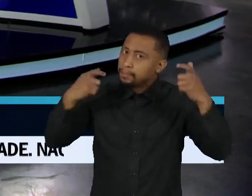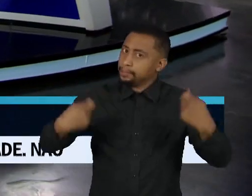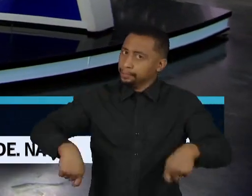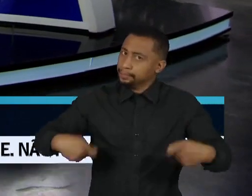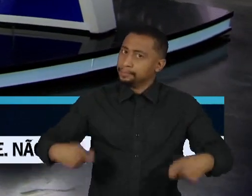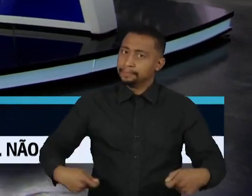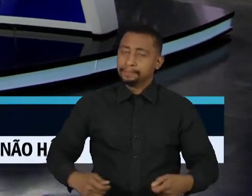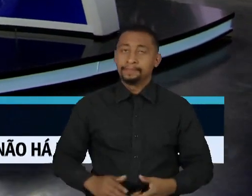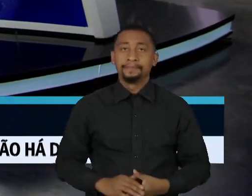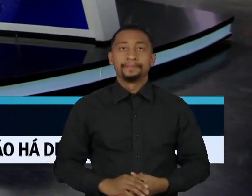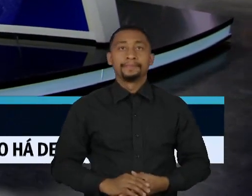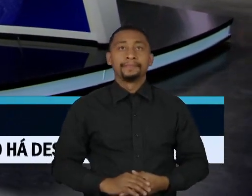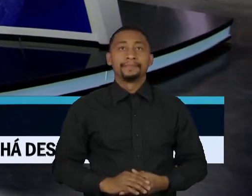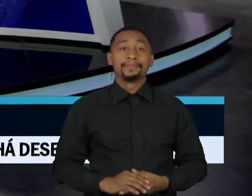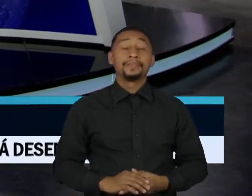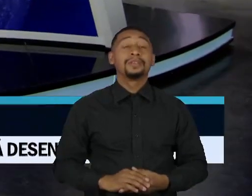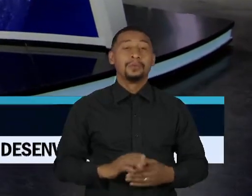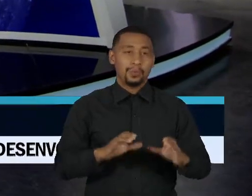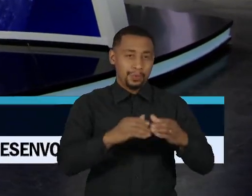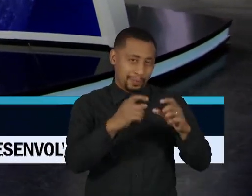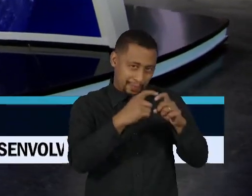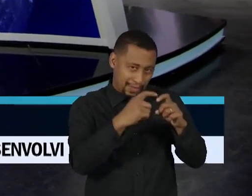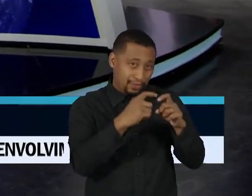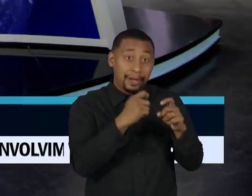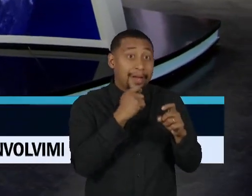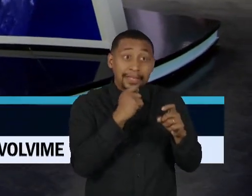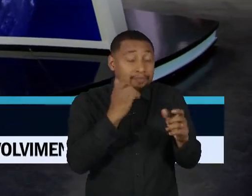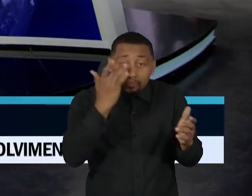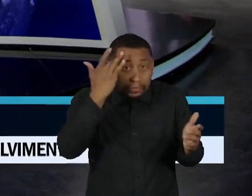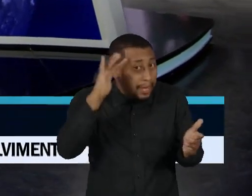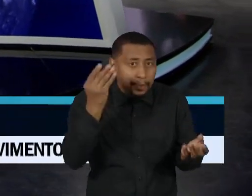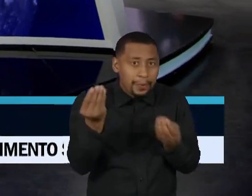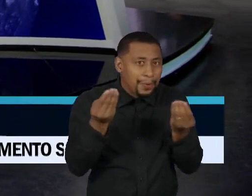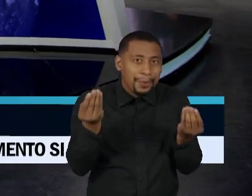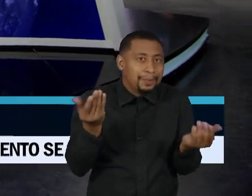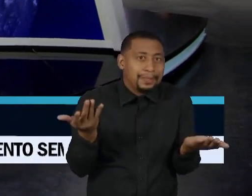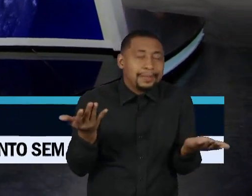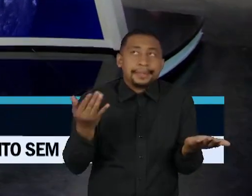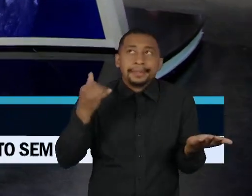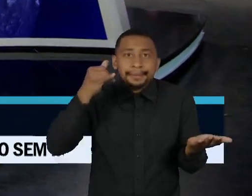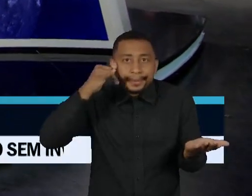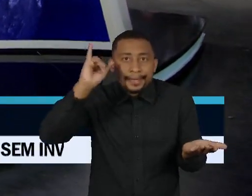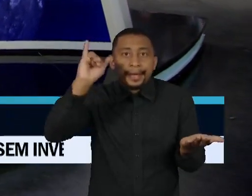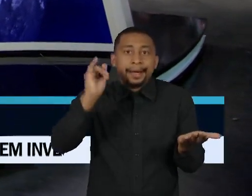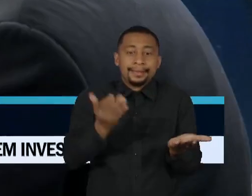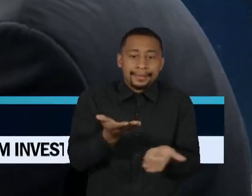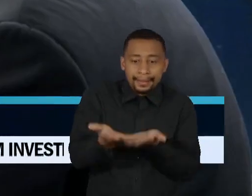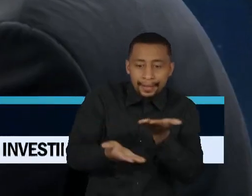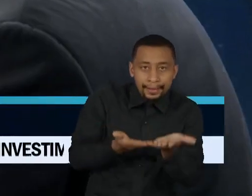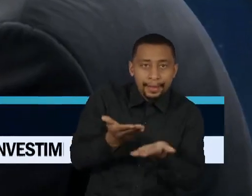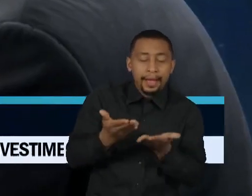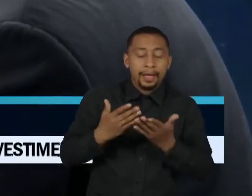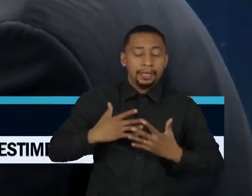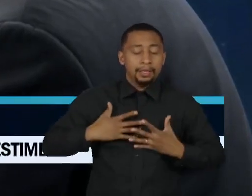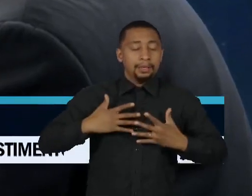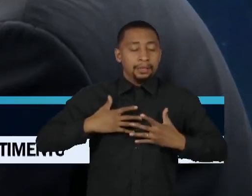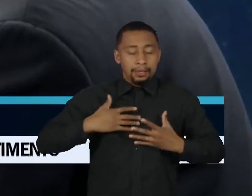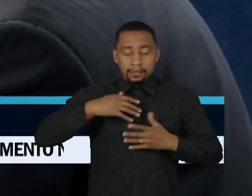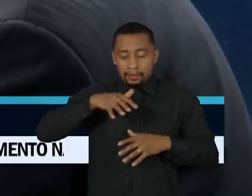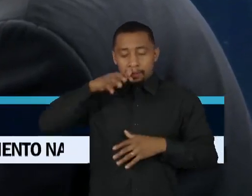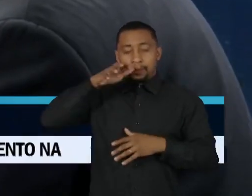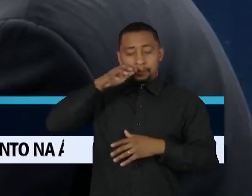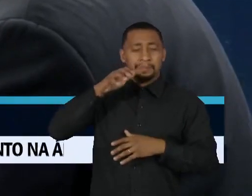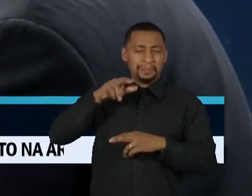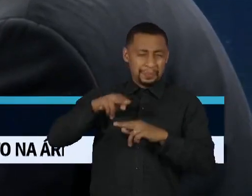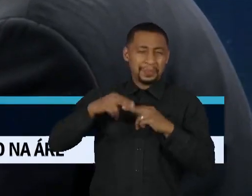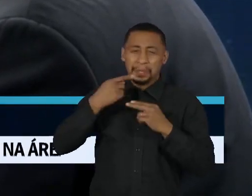Doutor Saldiva, a medicina ainda está longe da descoberta de como prevenir e tratar doenças respiratórias decorrentes dessa inalação